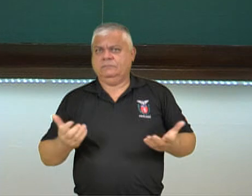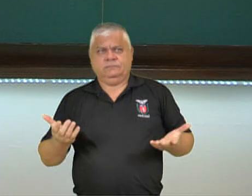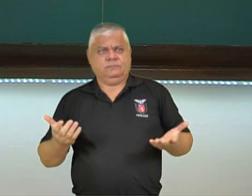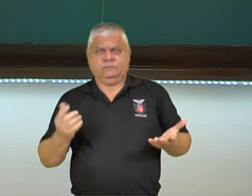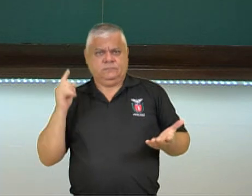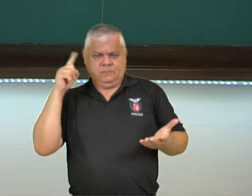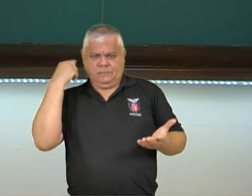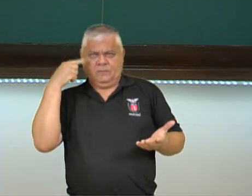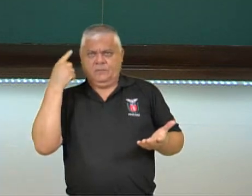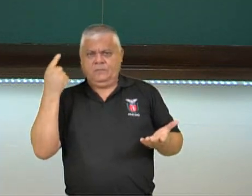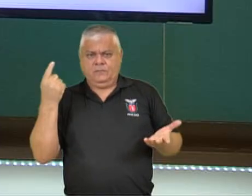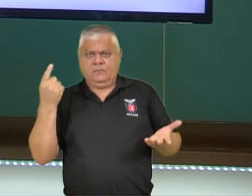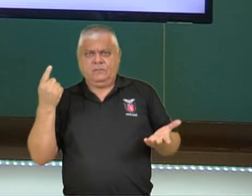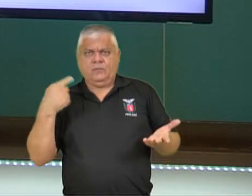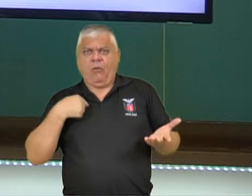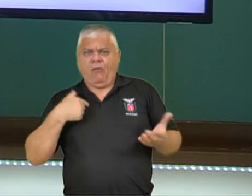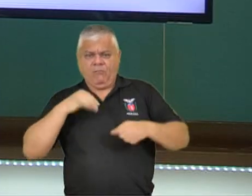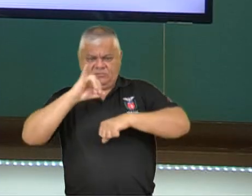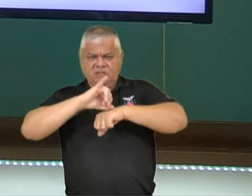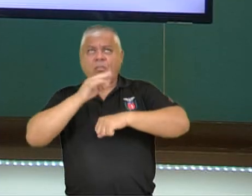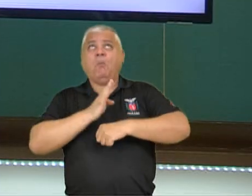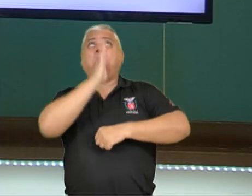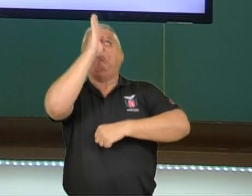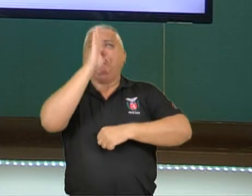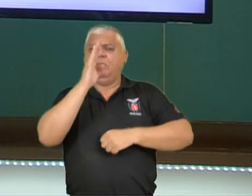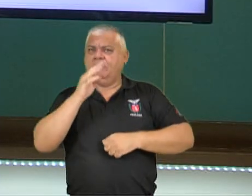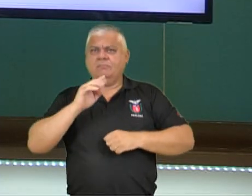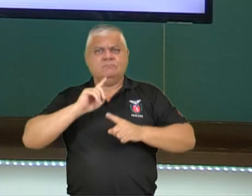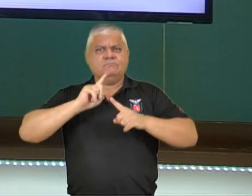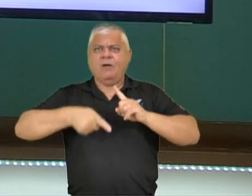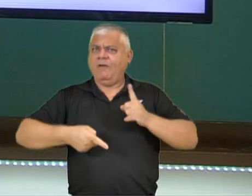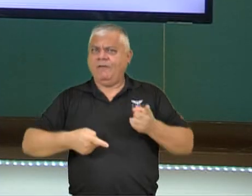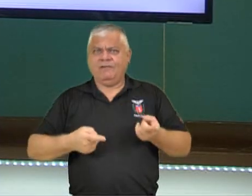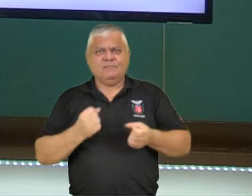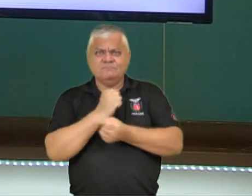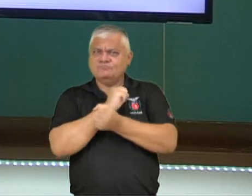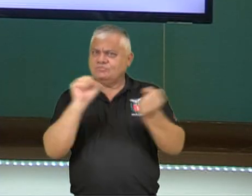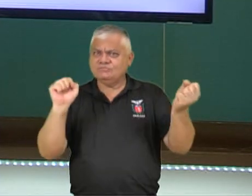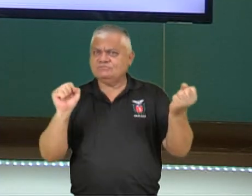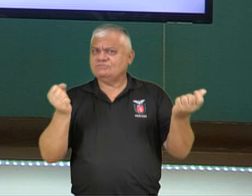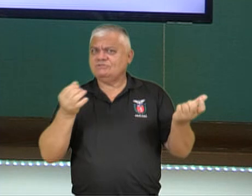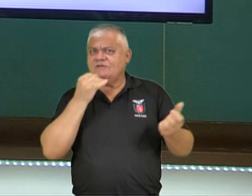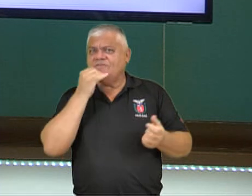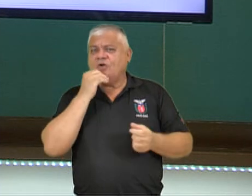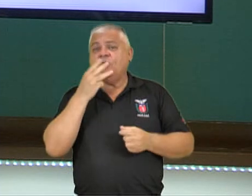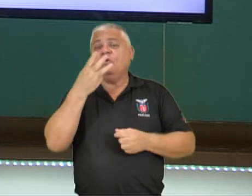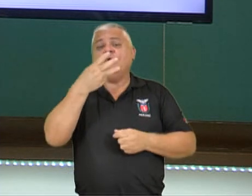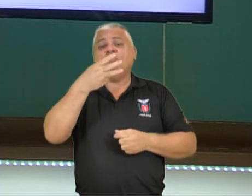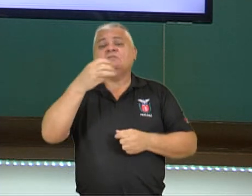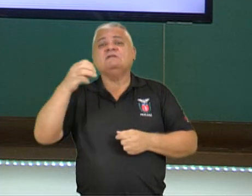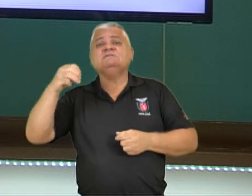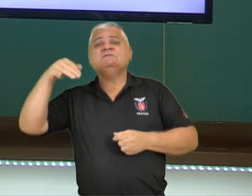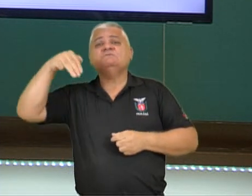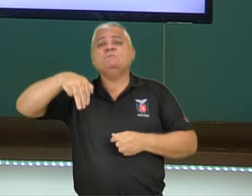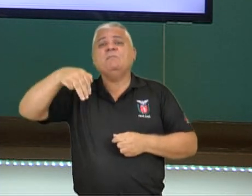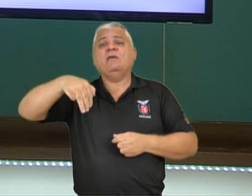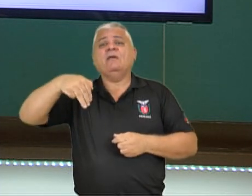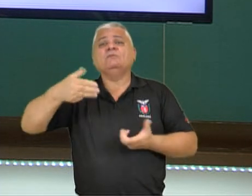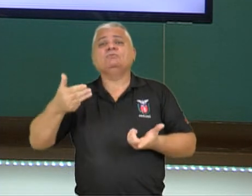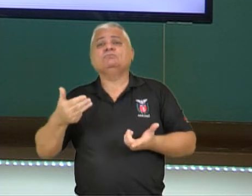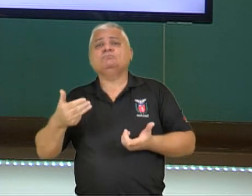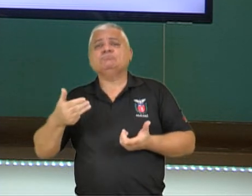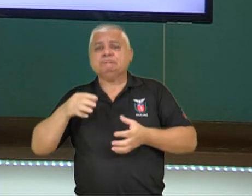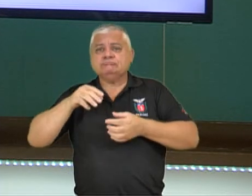está doido. Você está apontando para cima, né? Ou seja, se eu andar, por exemplo, 300 metros, que seria a distância, por exemplo, até